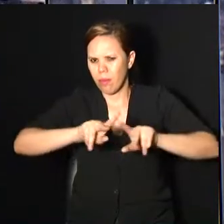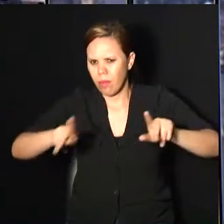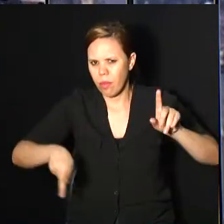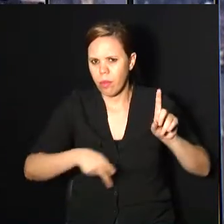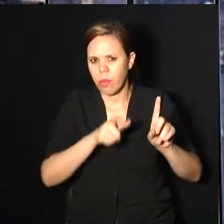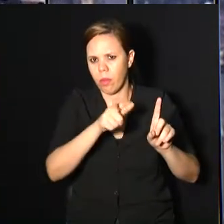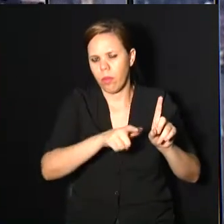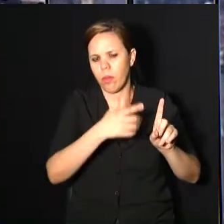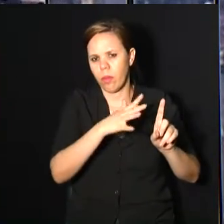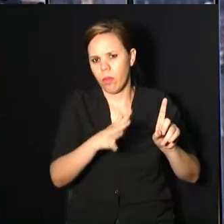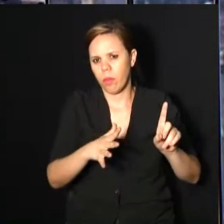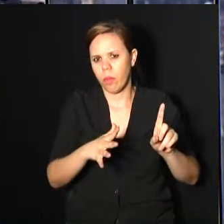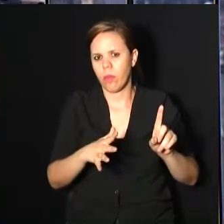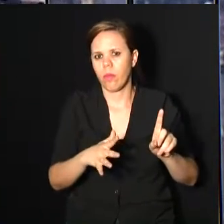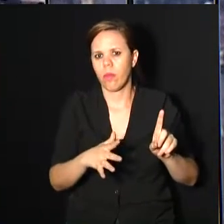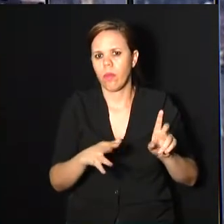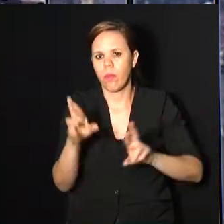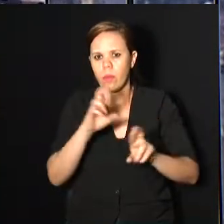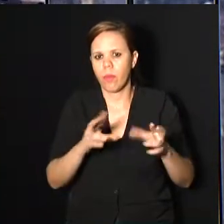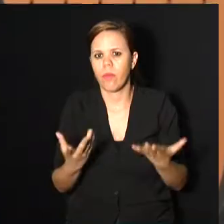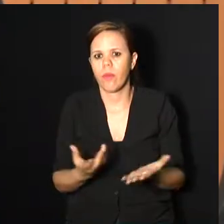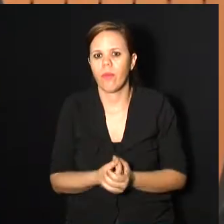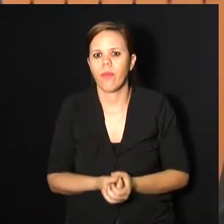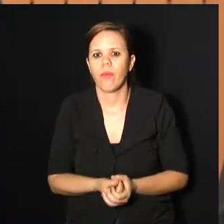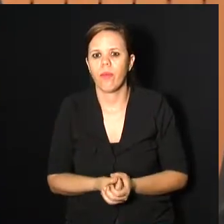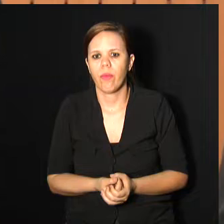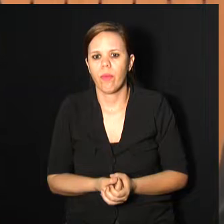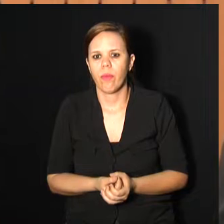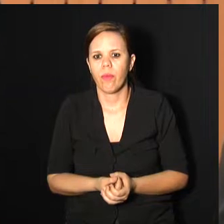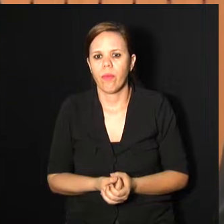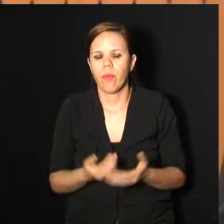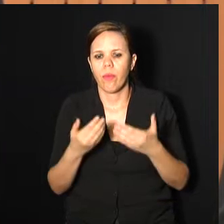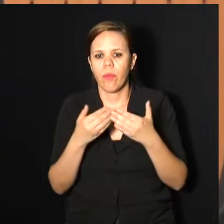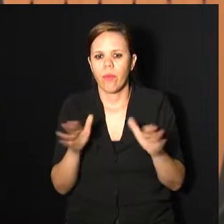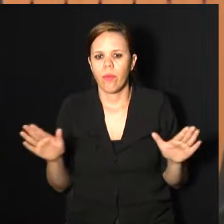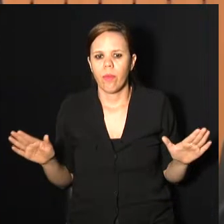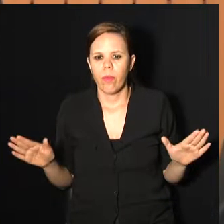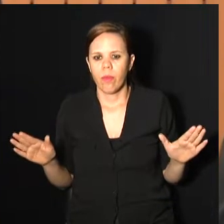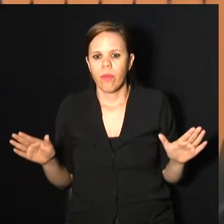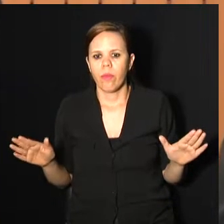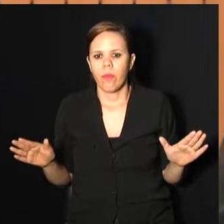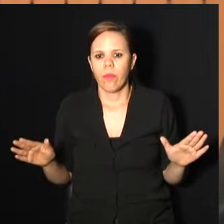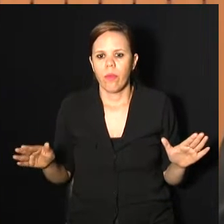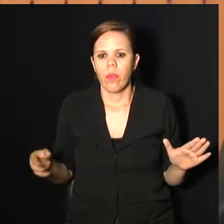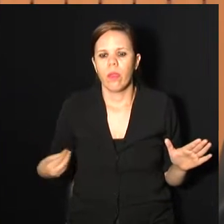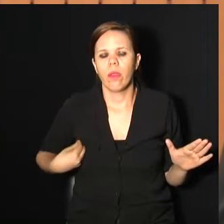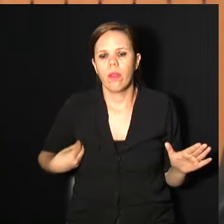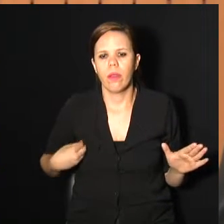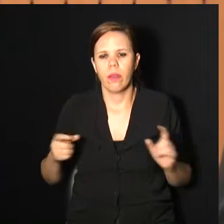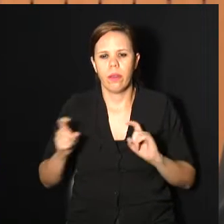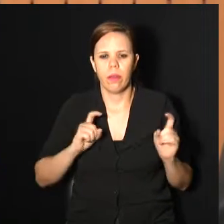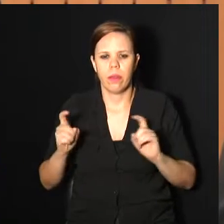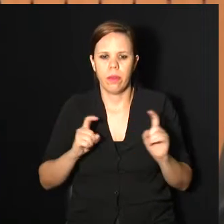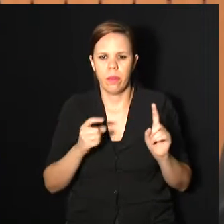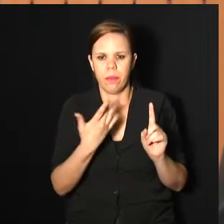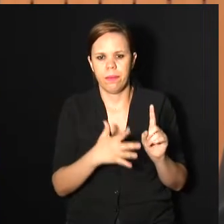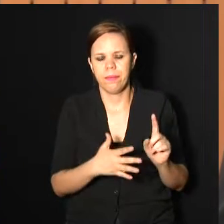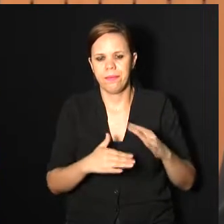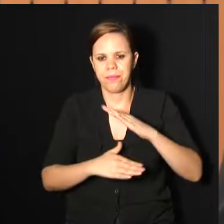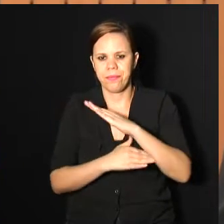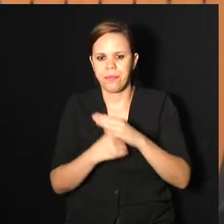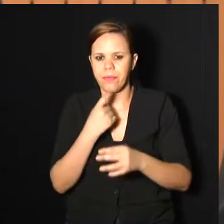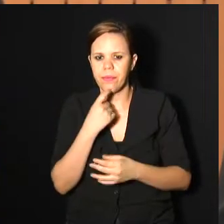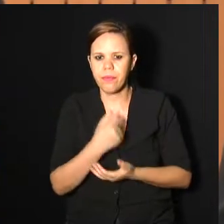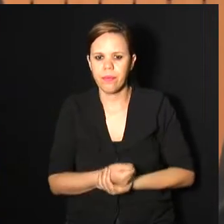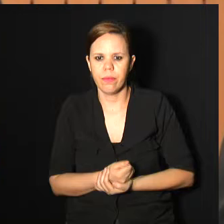a personalidades. Confira como foi. Declaro aberta a presente reunião solene da Câmara Municipal de